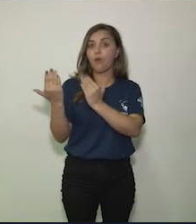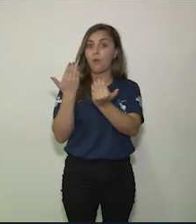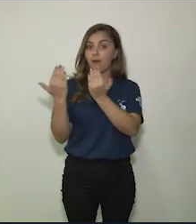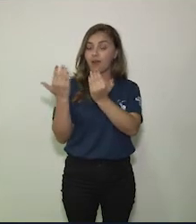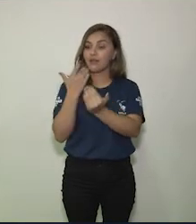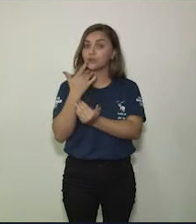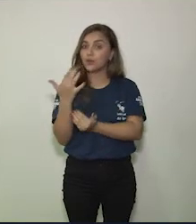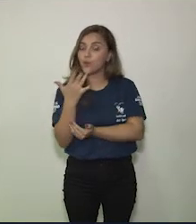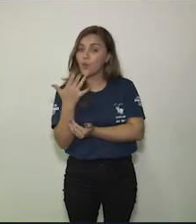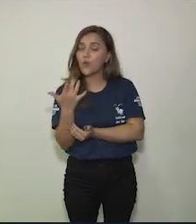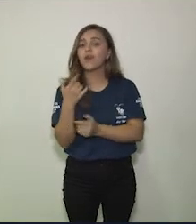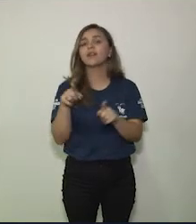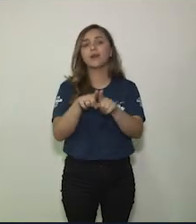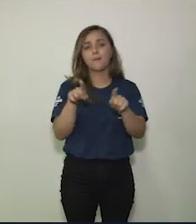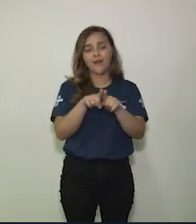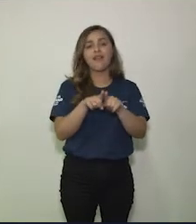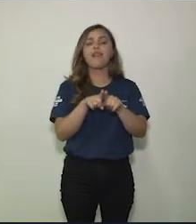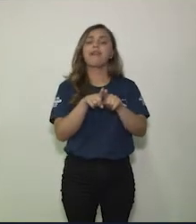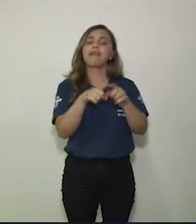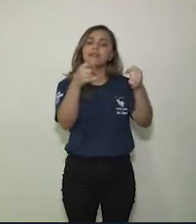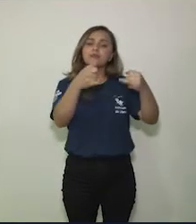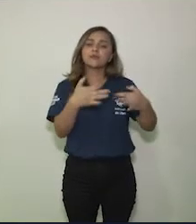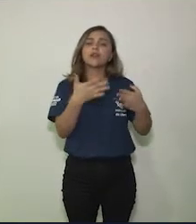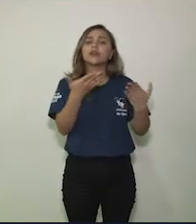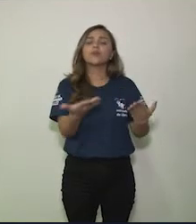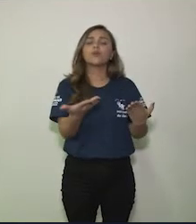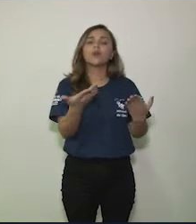classe social, a gente já falou que a classe